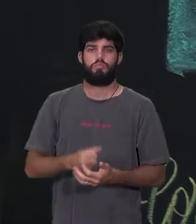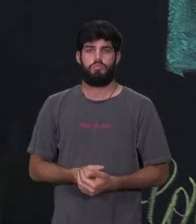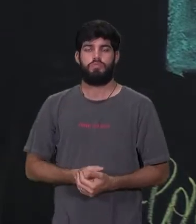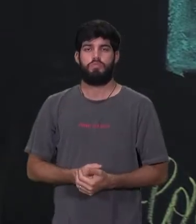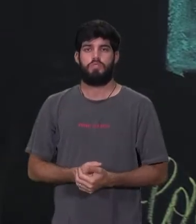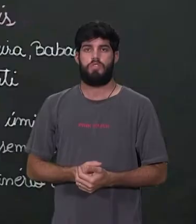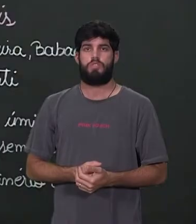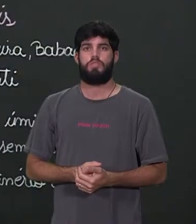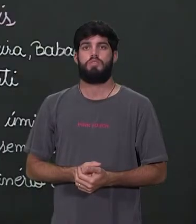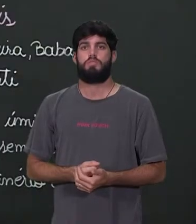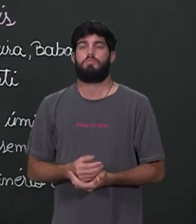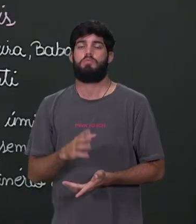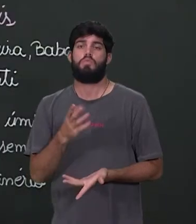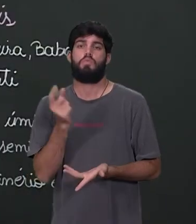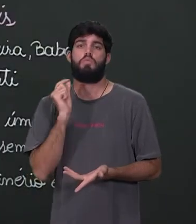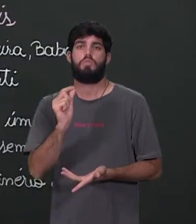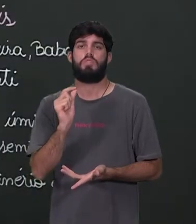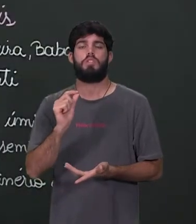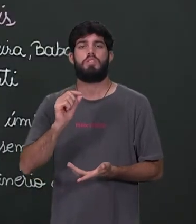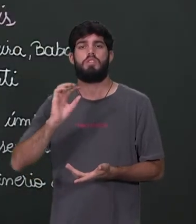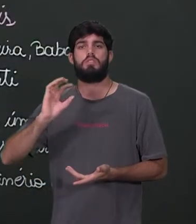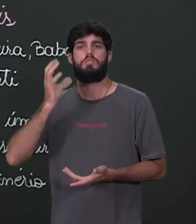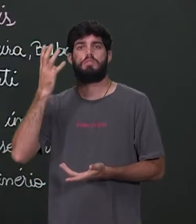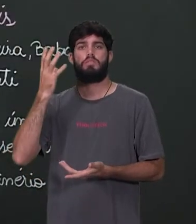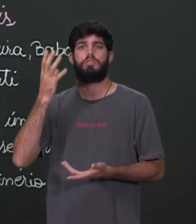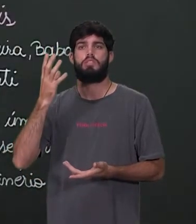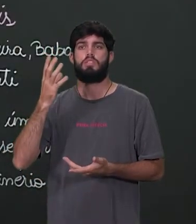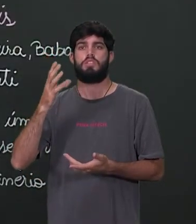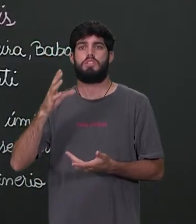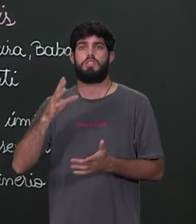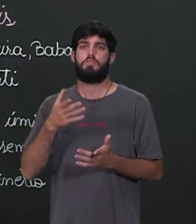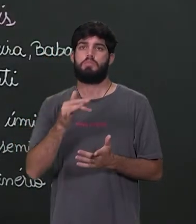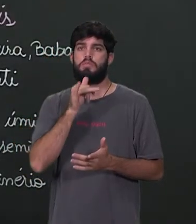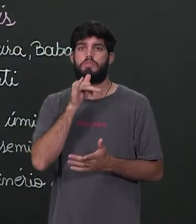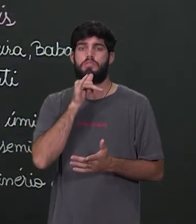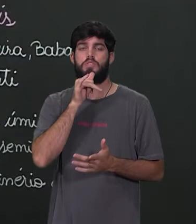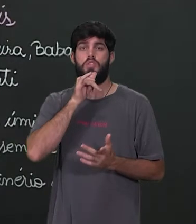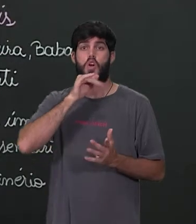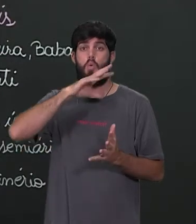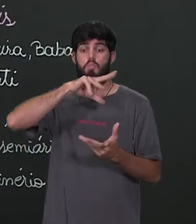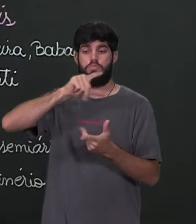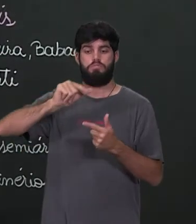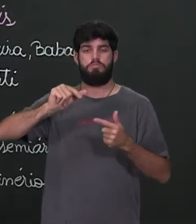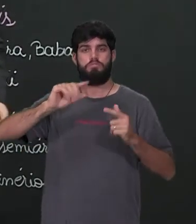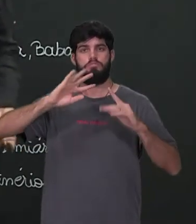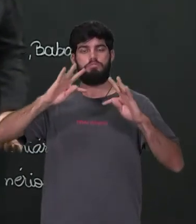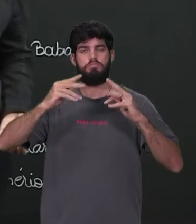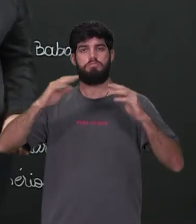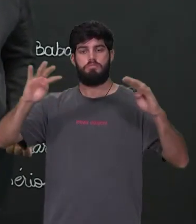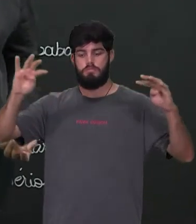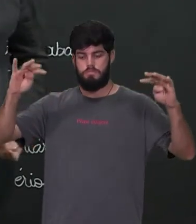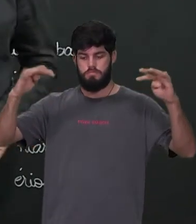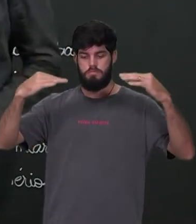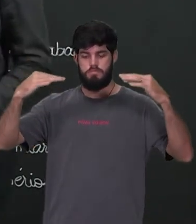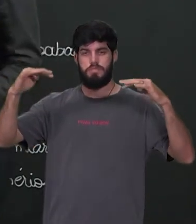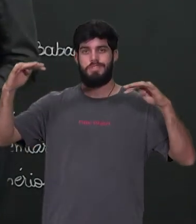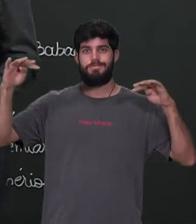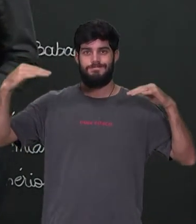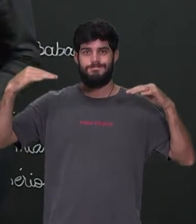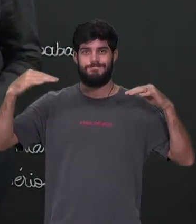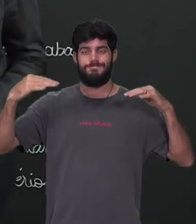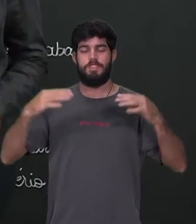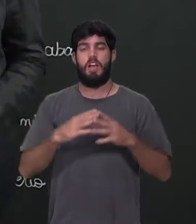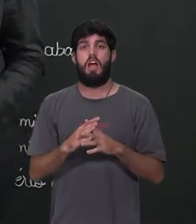Sendo assim, ela acaba atraindo a atenção, ela acaba atraindo os olhares de todo mundo. Há investimentos de diversos países